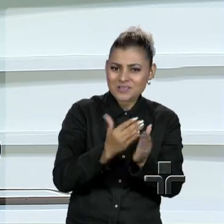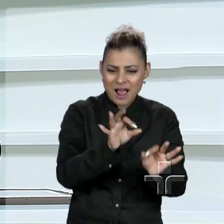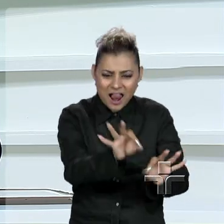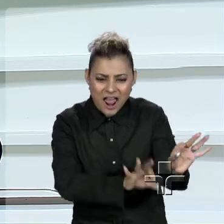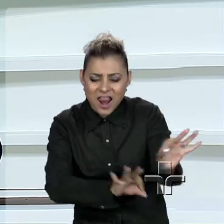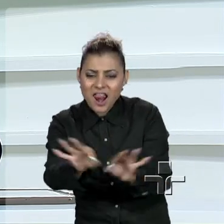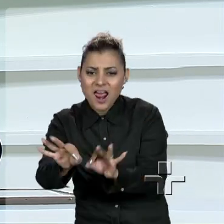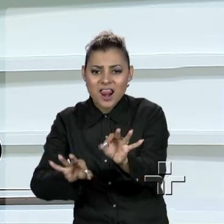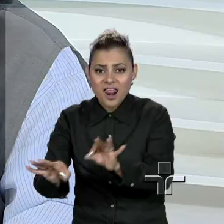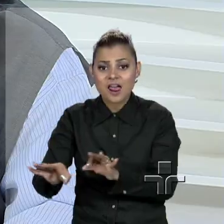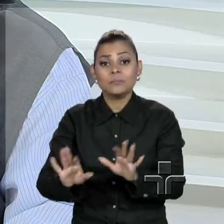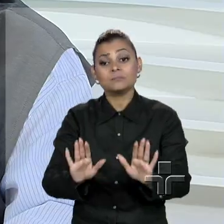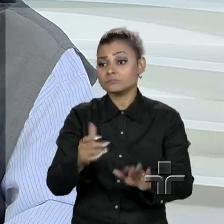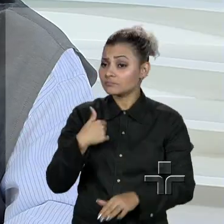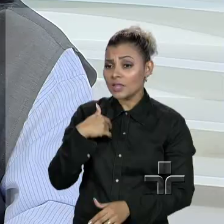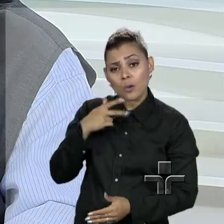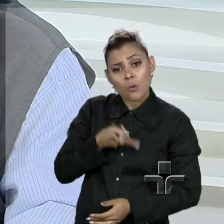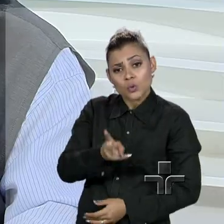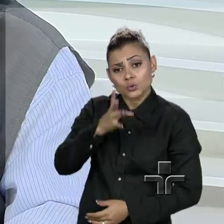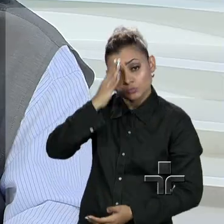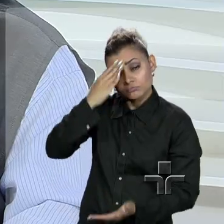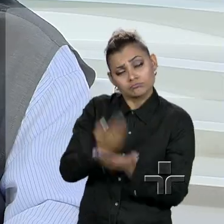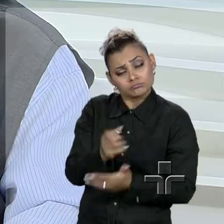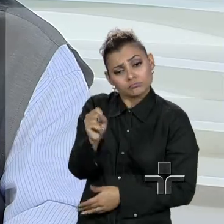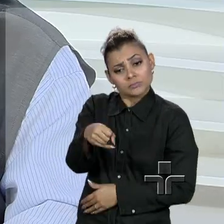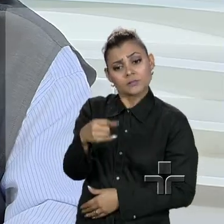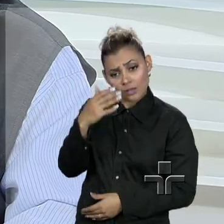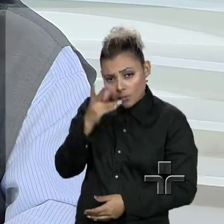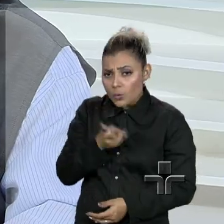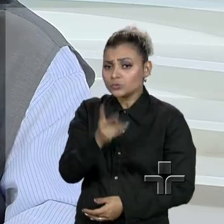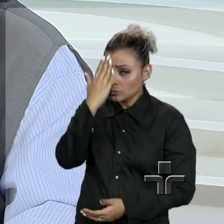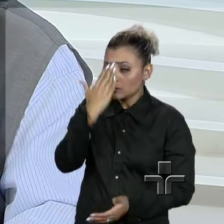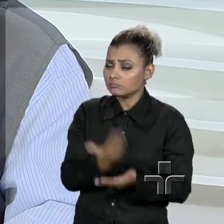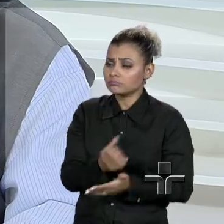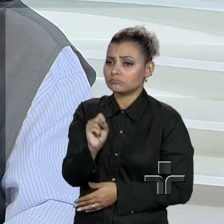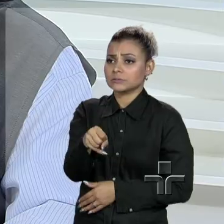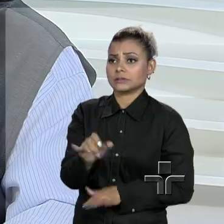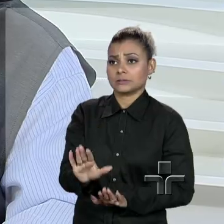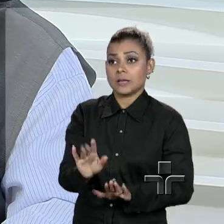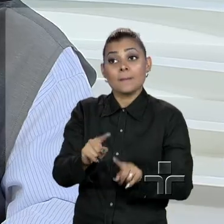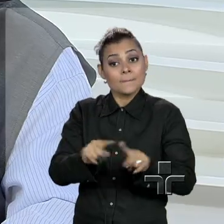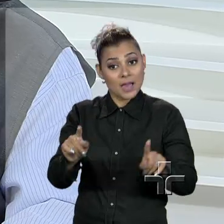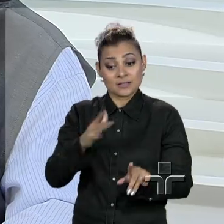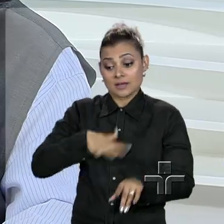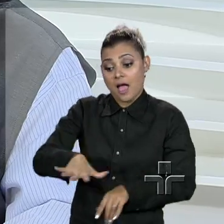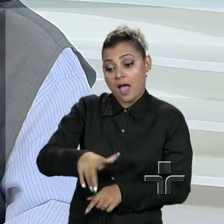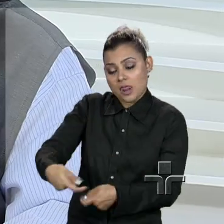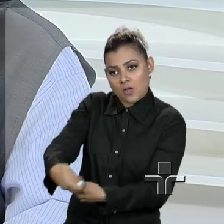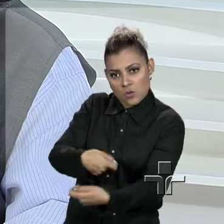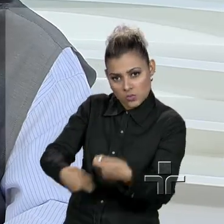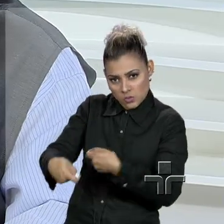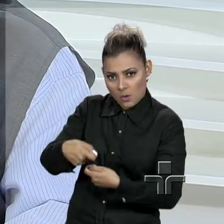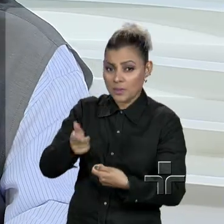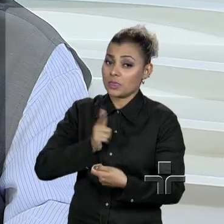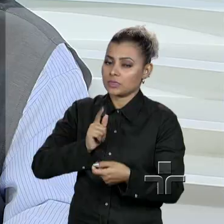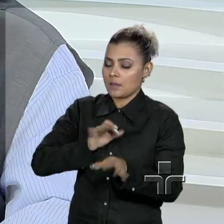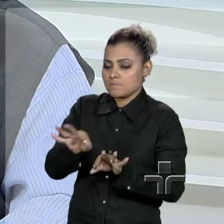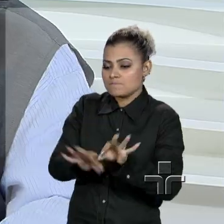com fôlego. Eu continuo com isso, Lessa. Na verdade, eu acho que na área econômica você tem um